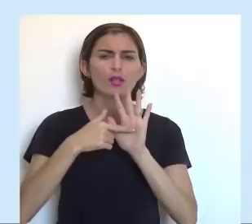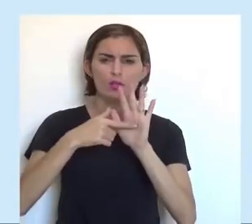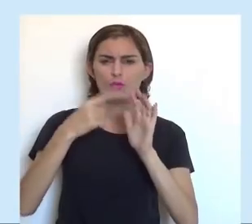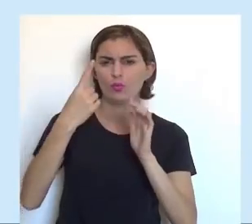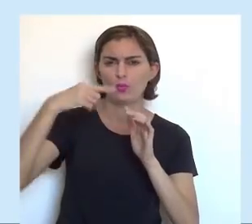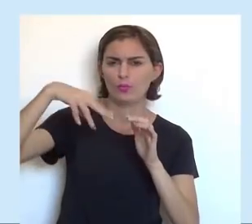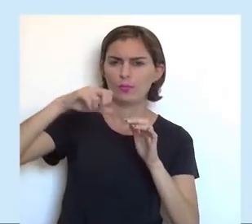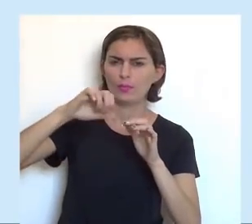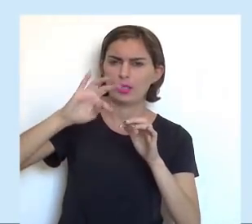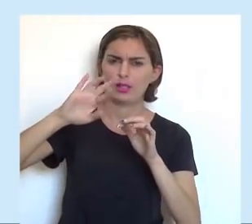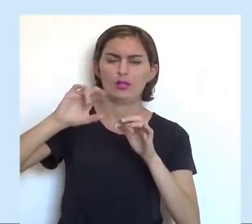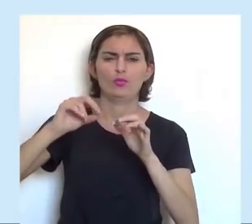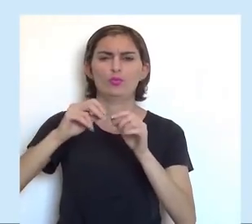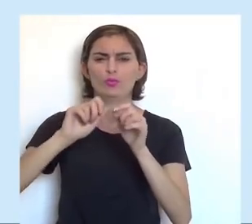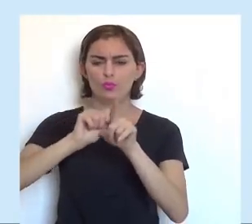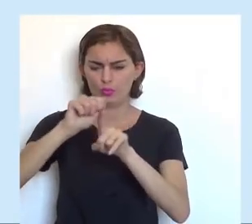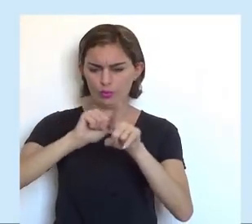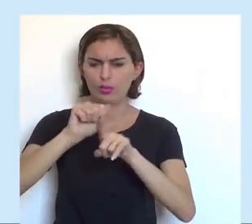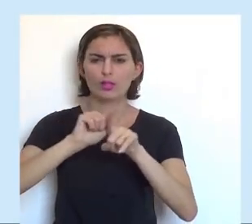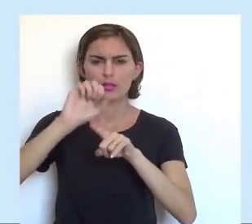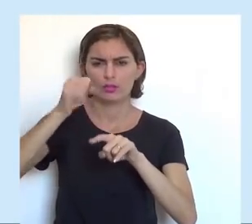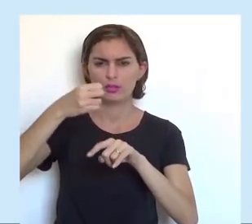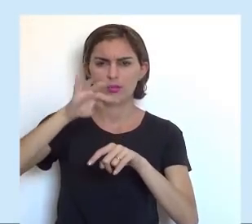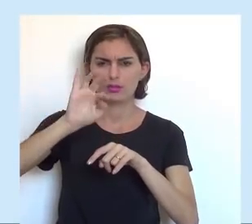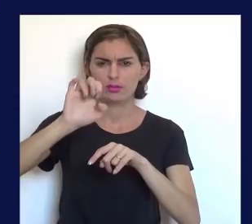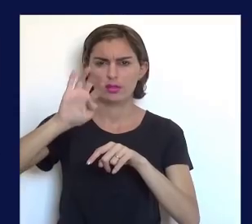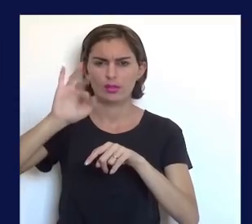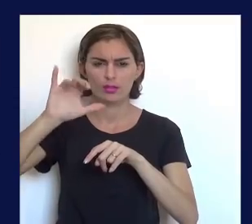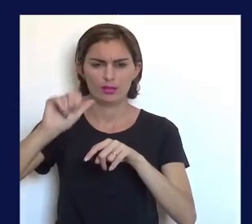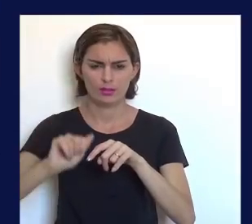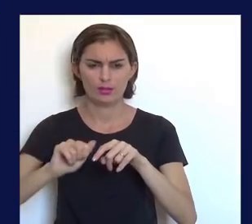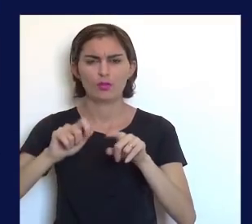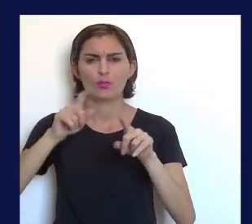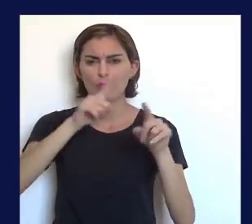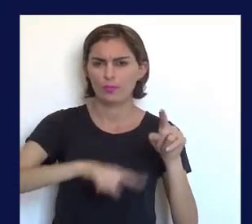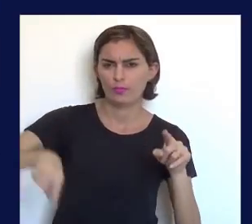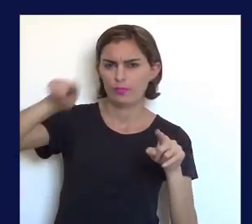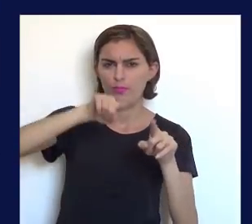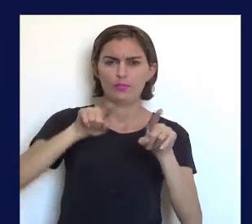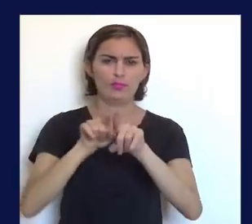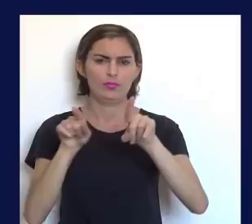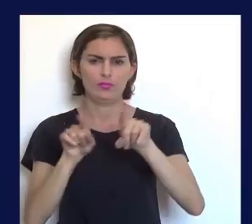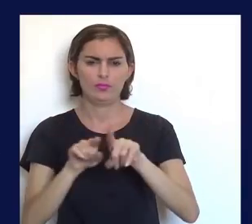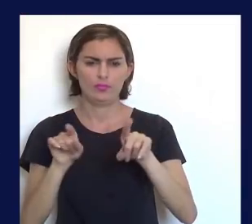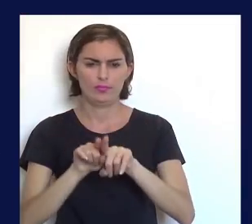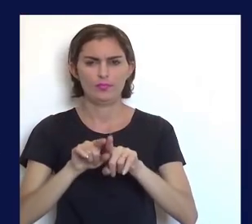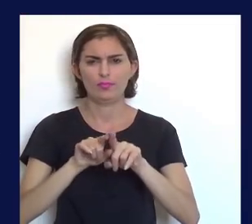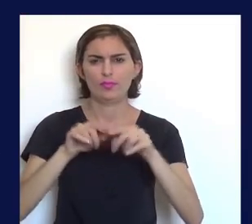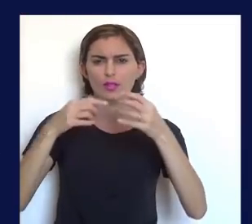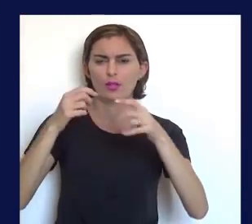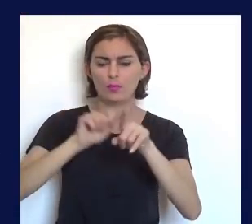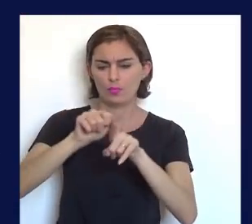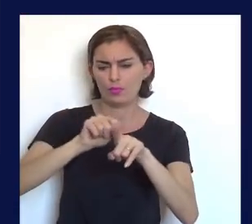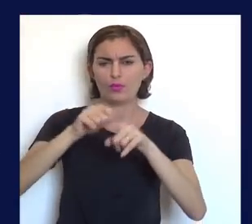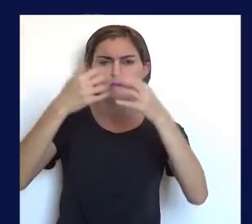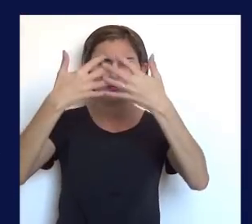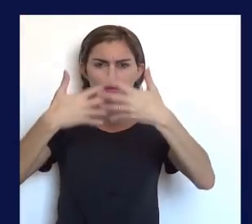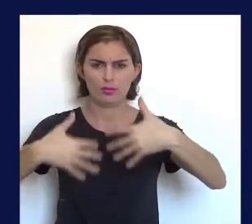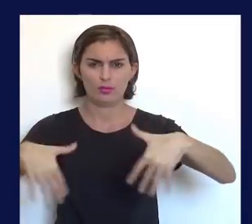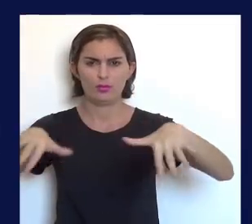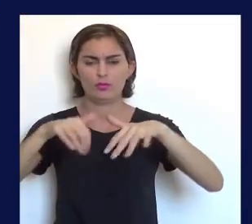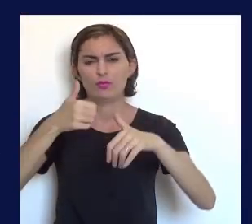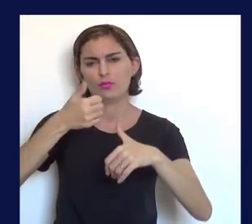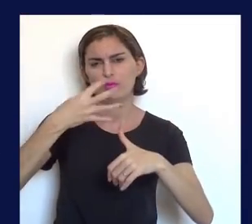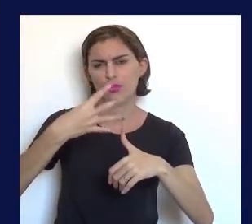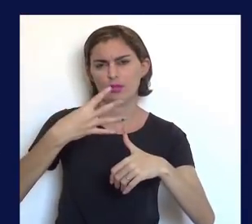um mero da borracha sintética. E o pneu também tem em sua constituição a borracha natural.